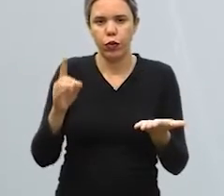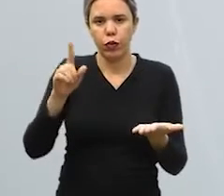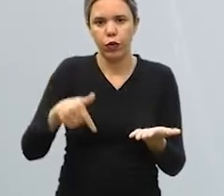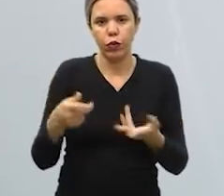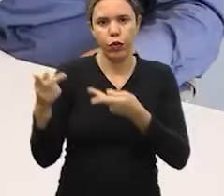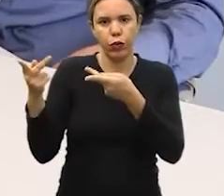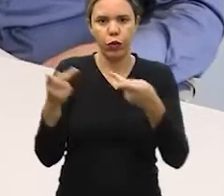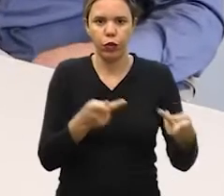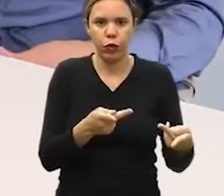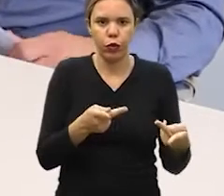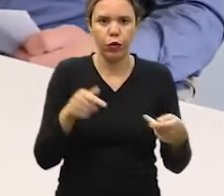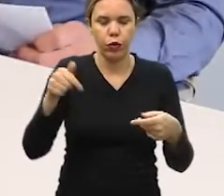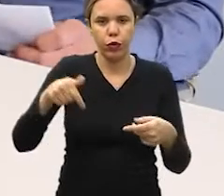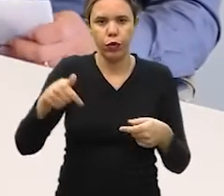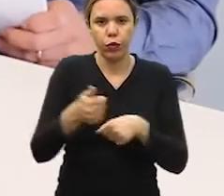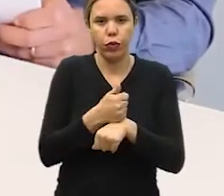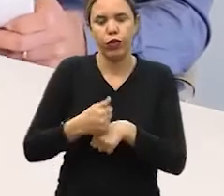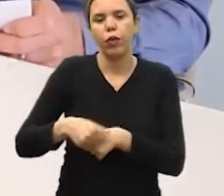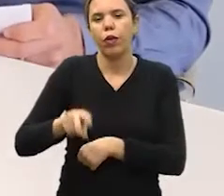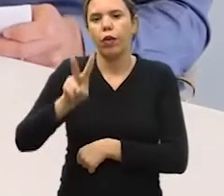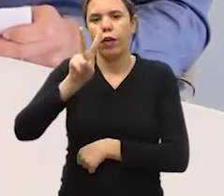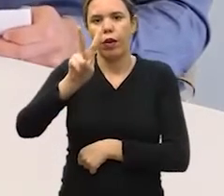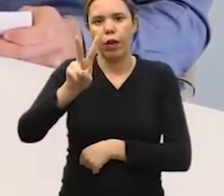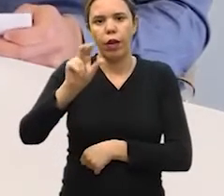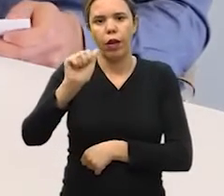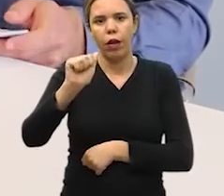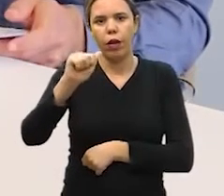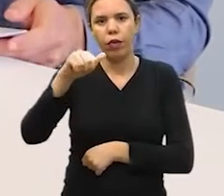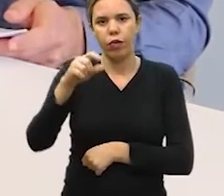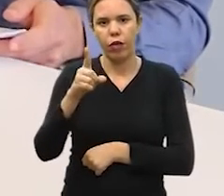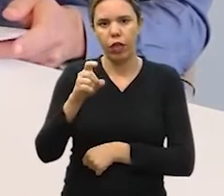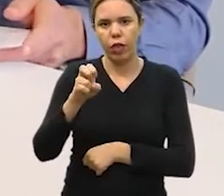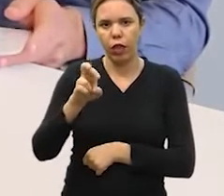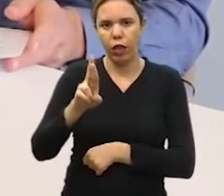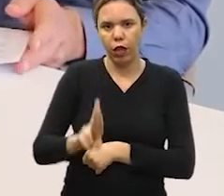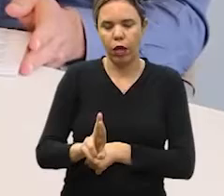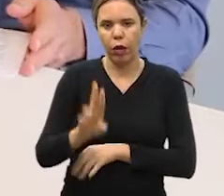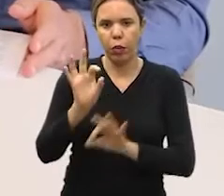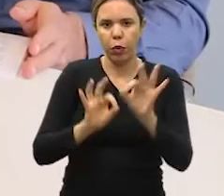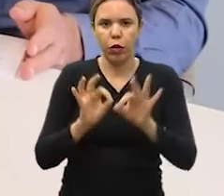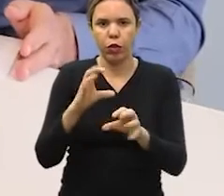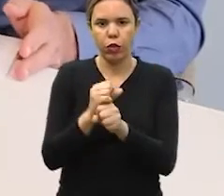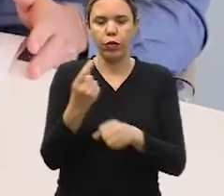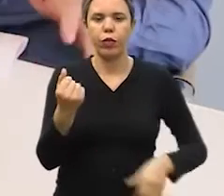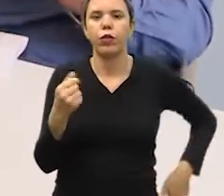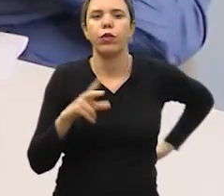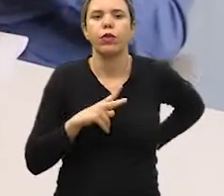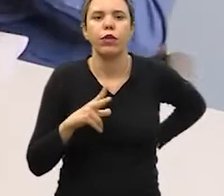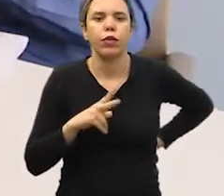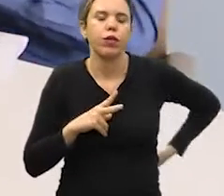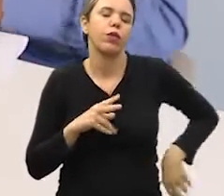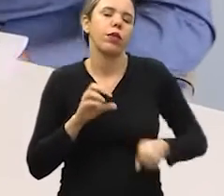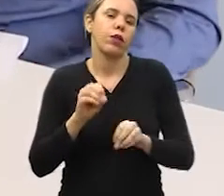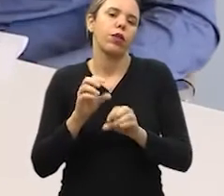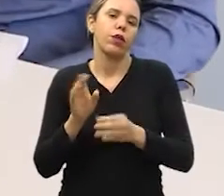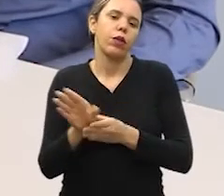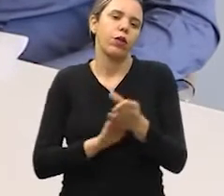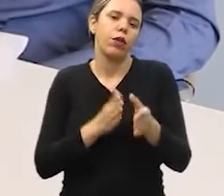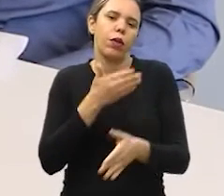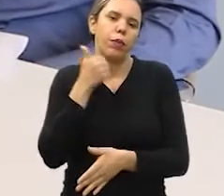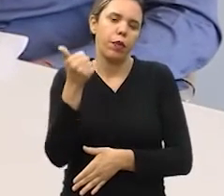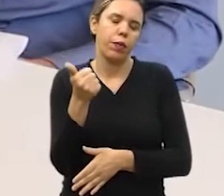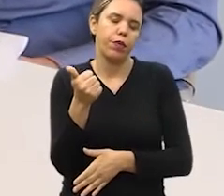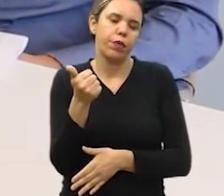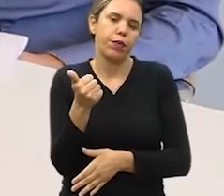gente convidou aqui o Vander Vicente, ele que é planejador financeiro pessoal, vai poder dar um parâmetro